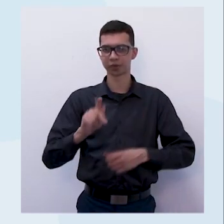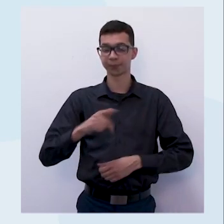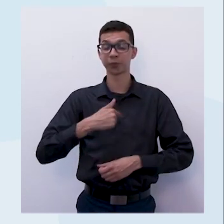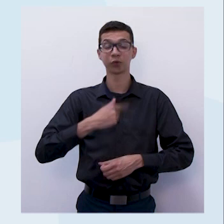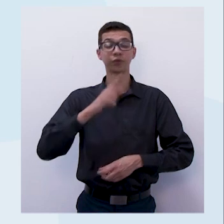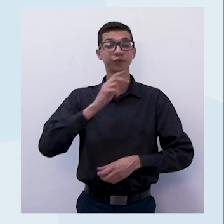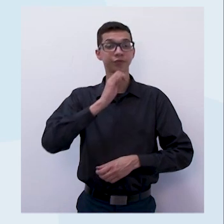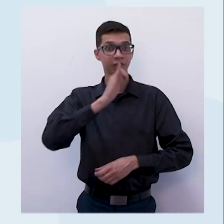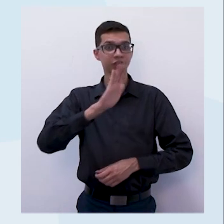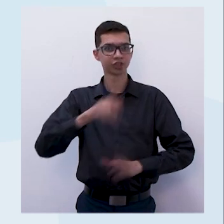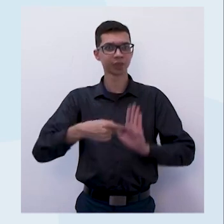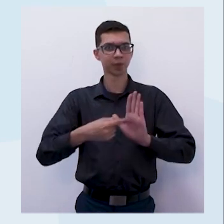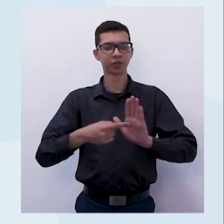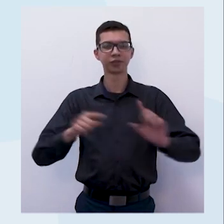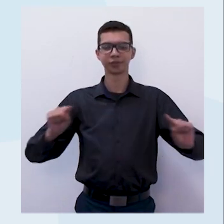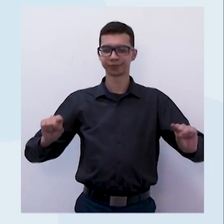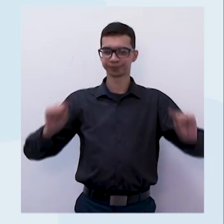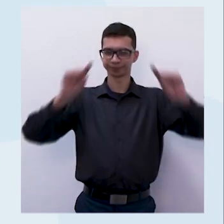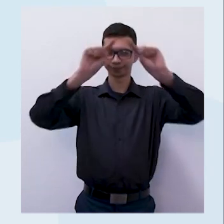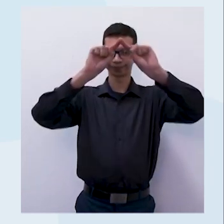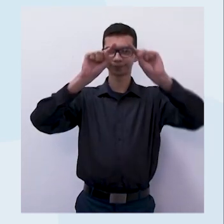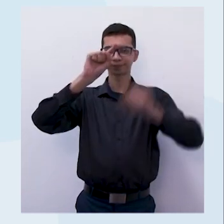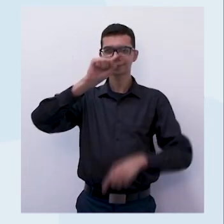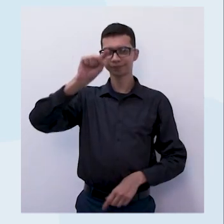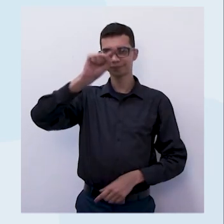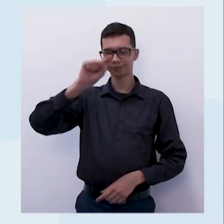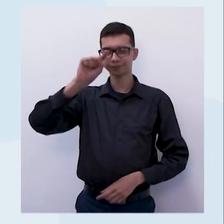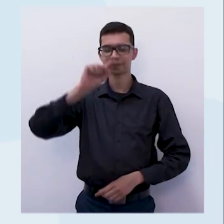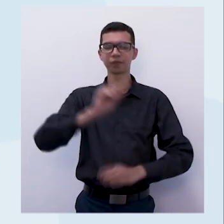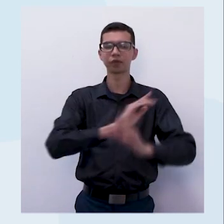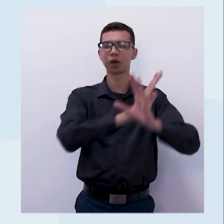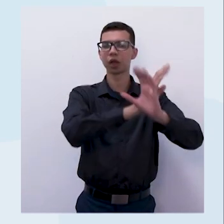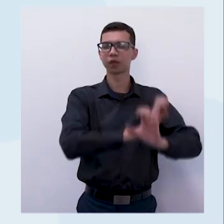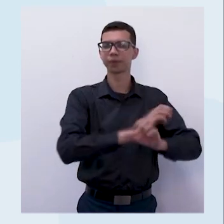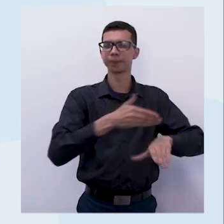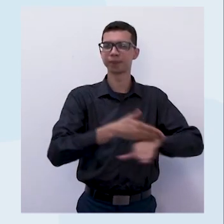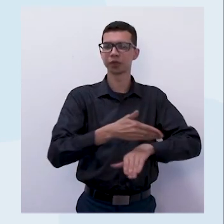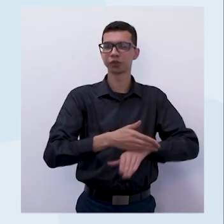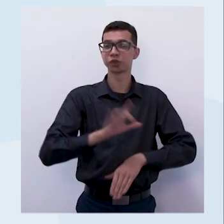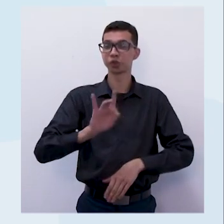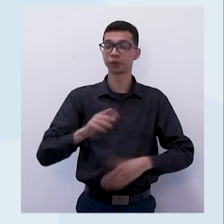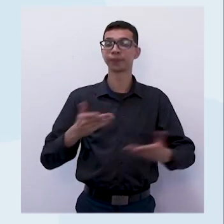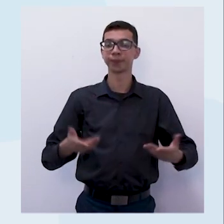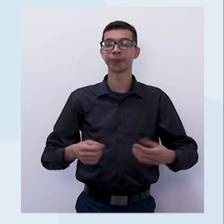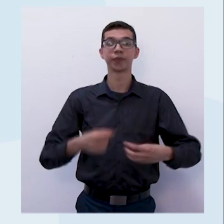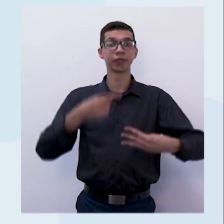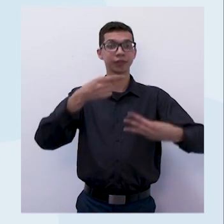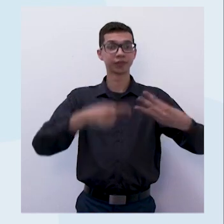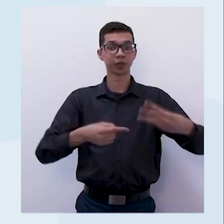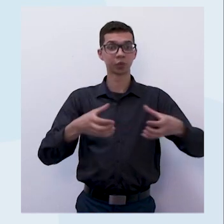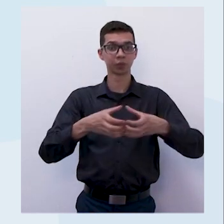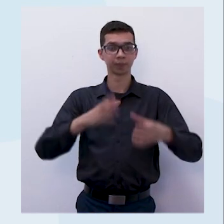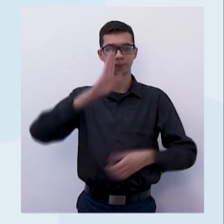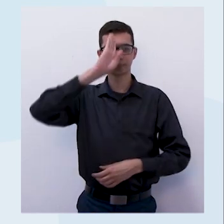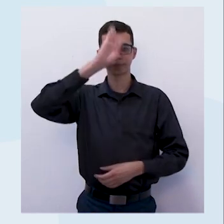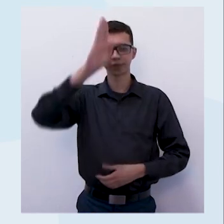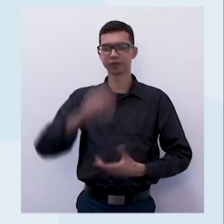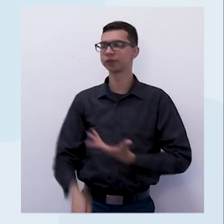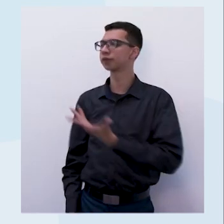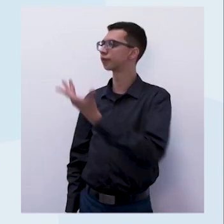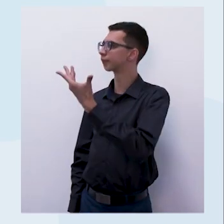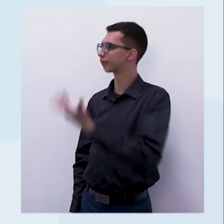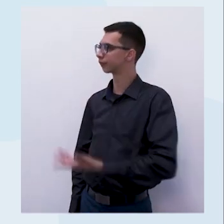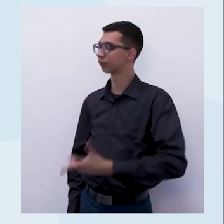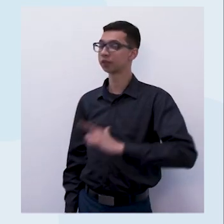os espartanos podem participar, nós temos esses 3 grupos principais aí, tá? Nós temos um